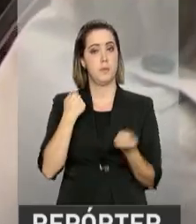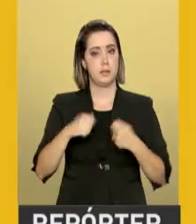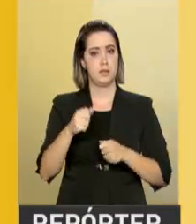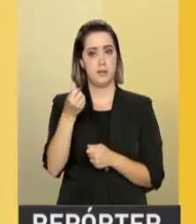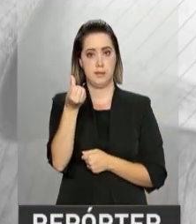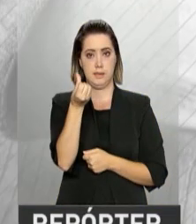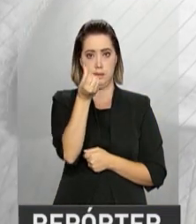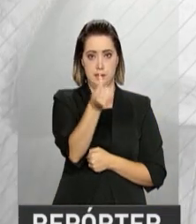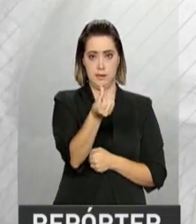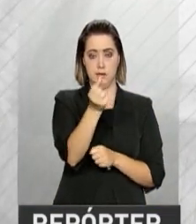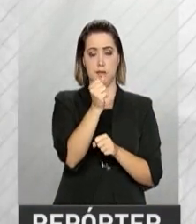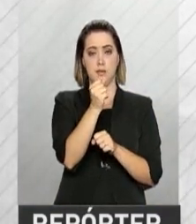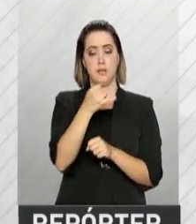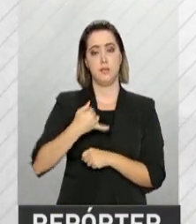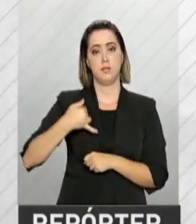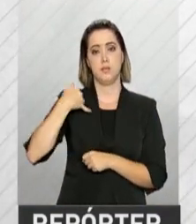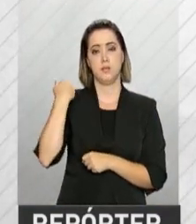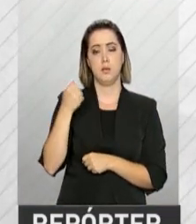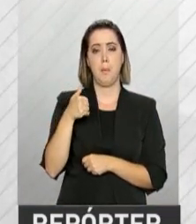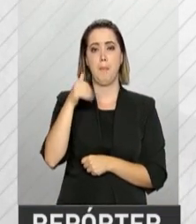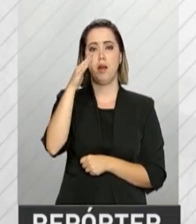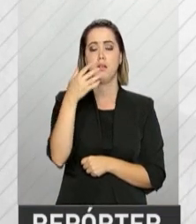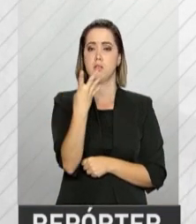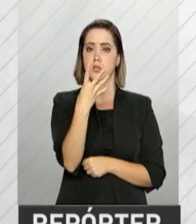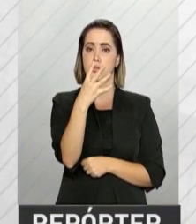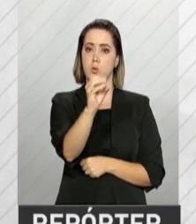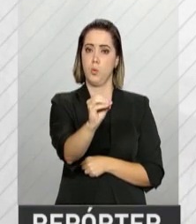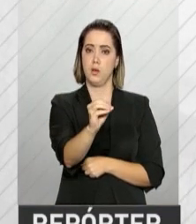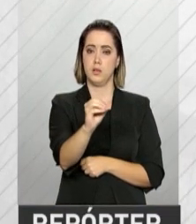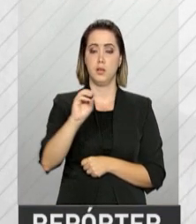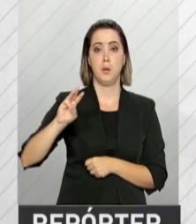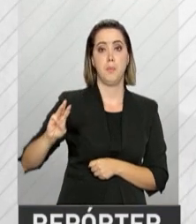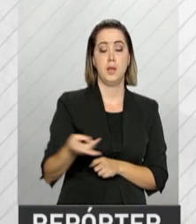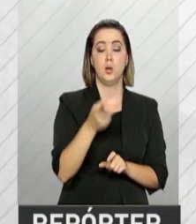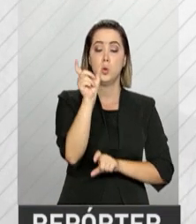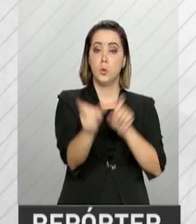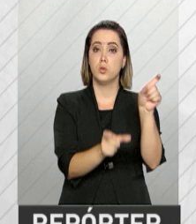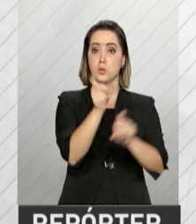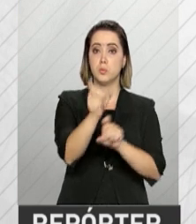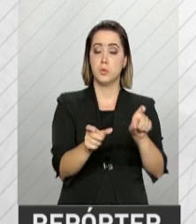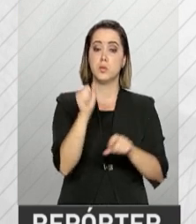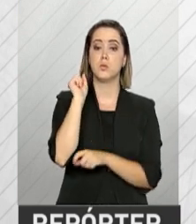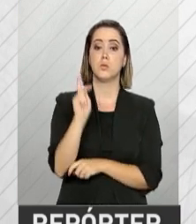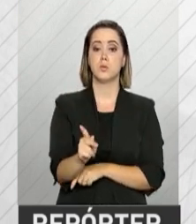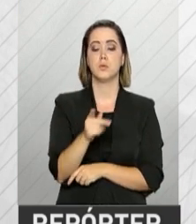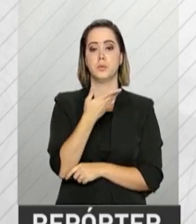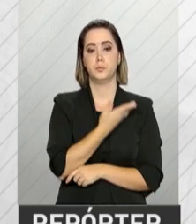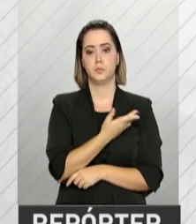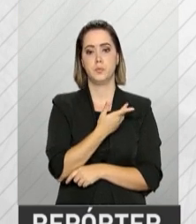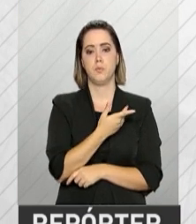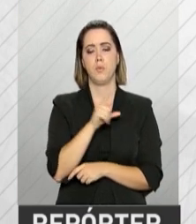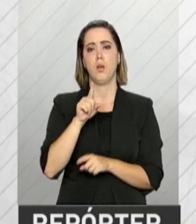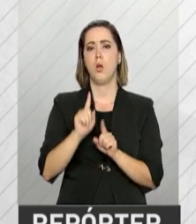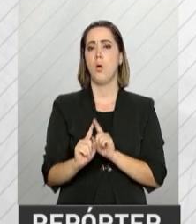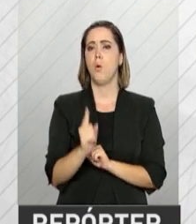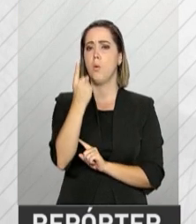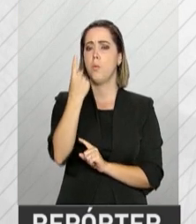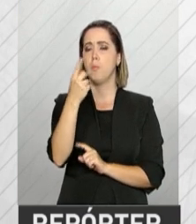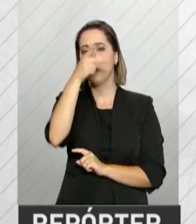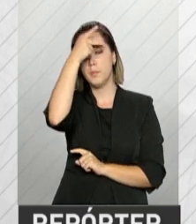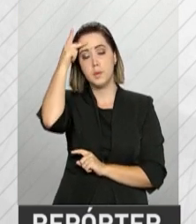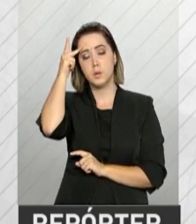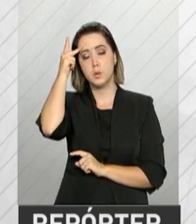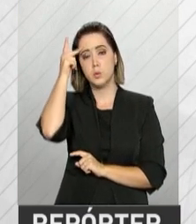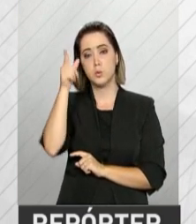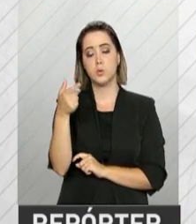anos. São mais de 40 milhões de aposentados pelo sistema público, a Seguridade Social americana. Em média, um aposentado